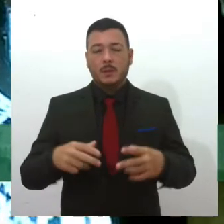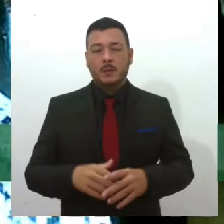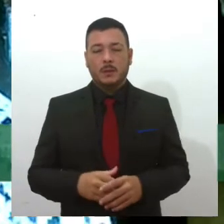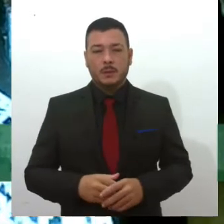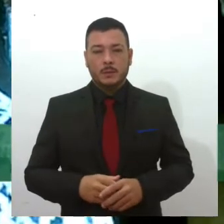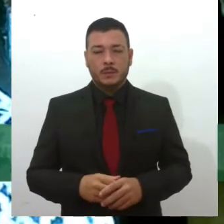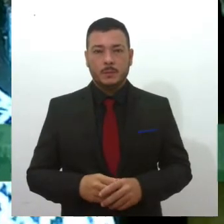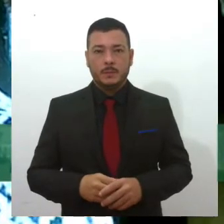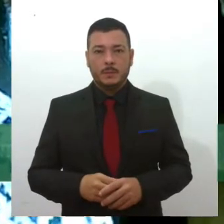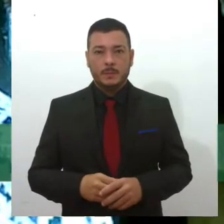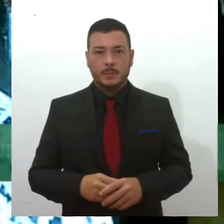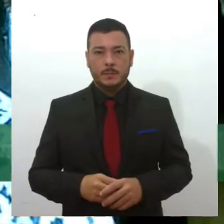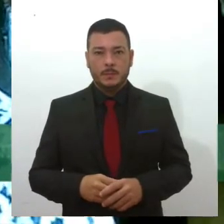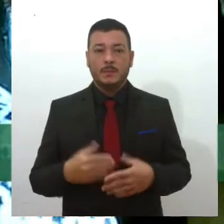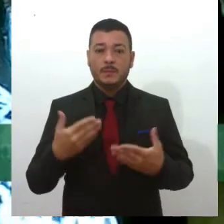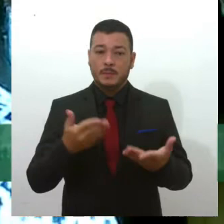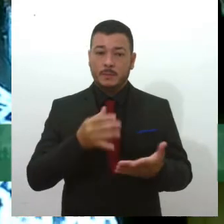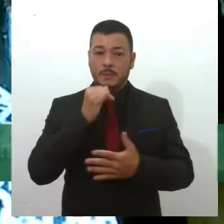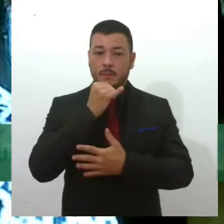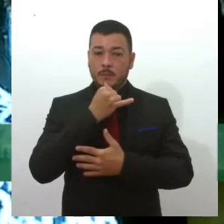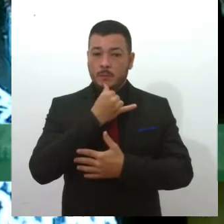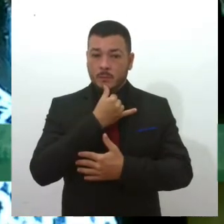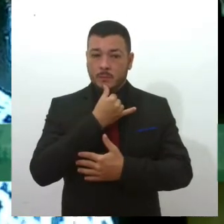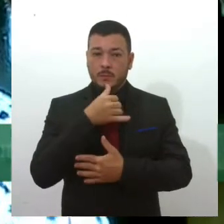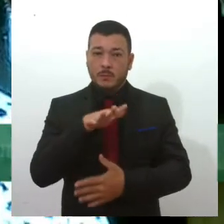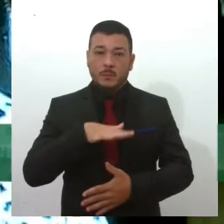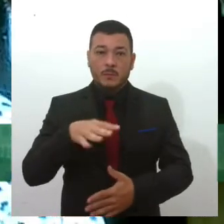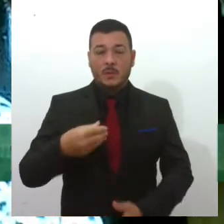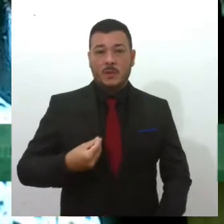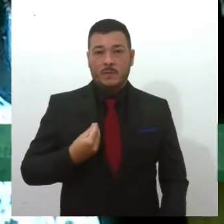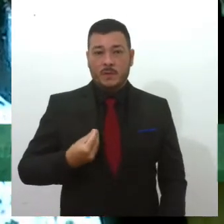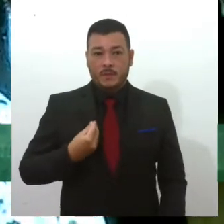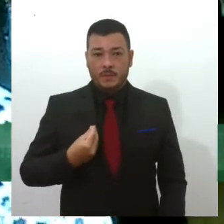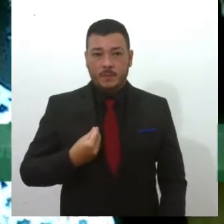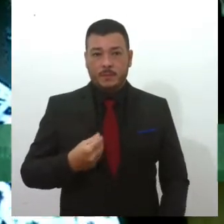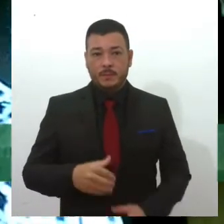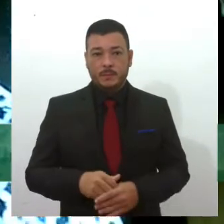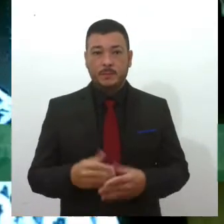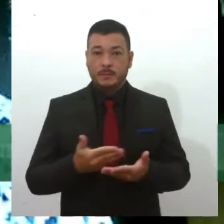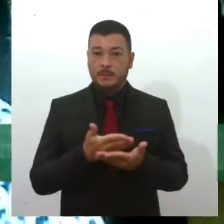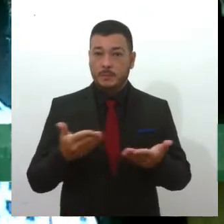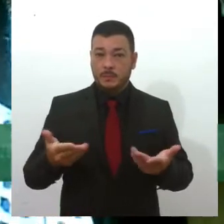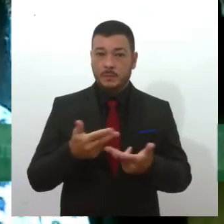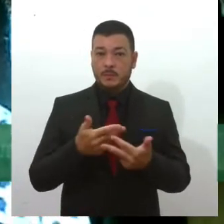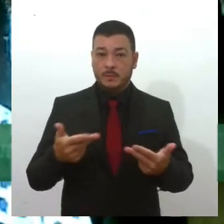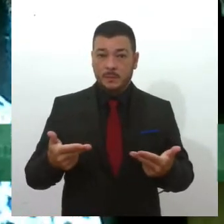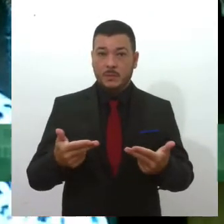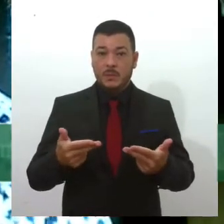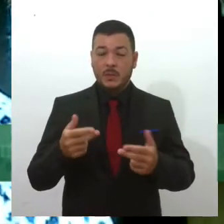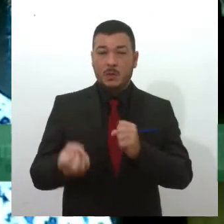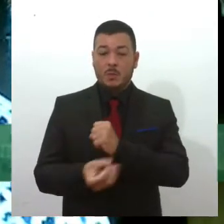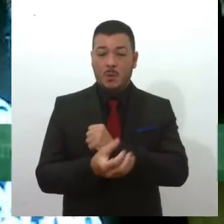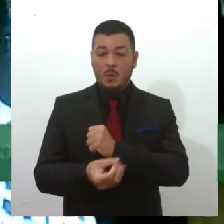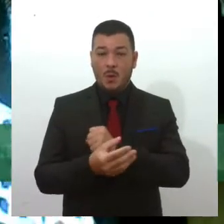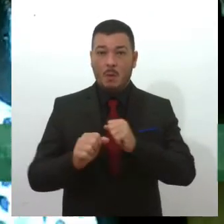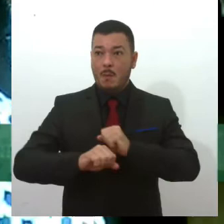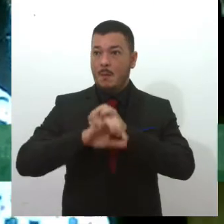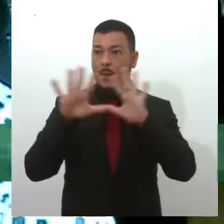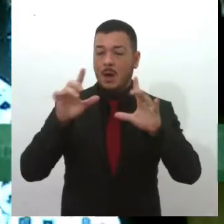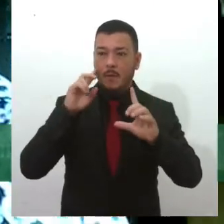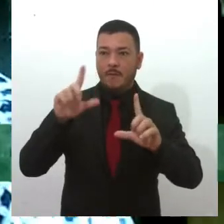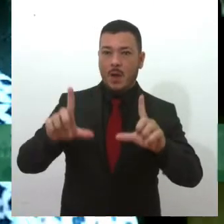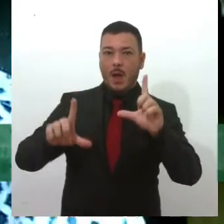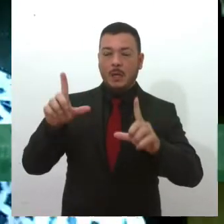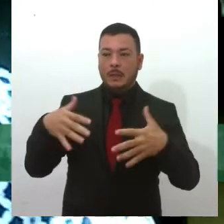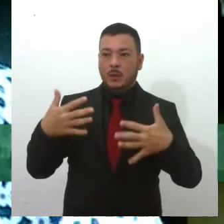E esse é, infelizmente, o que a gente está vivendo. E diante de tantos escândalos de corrupção, de tudo o que está acontecendo,